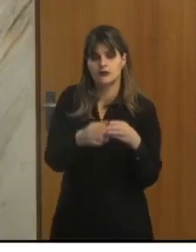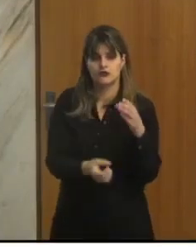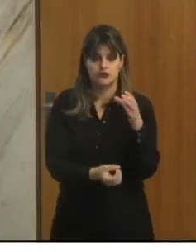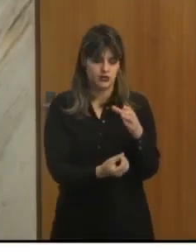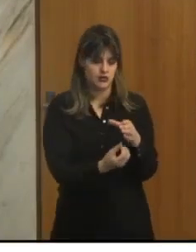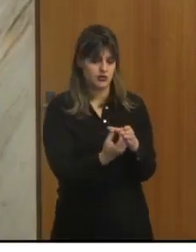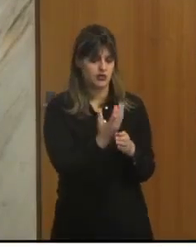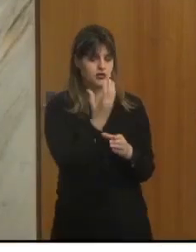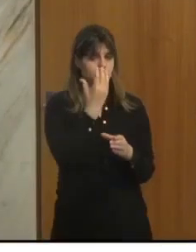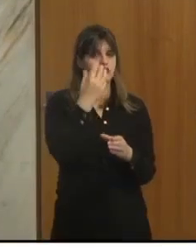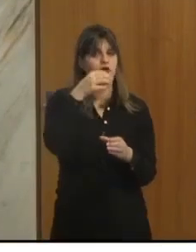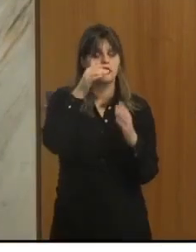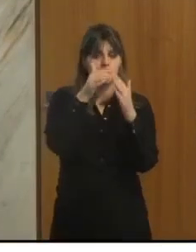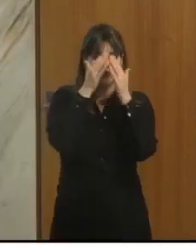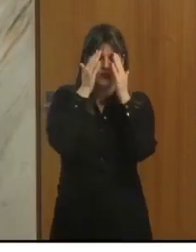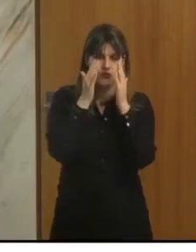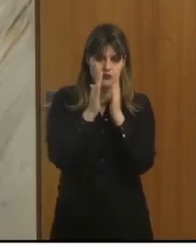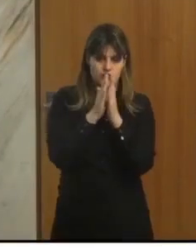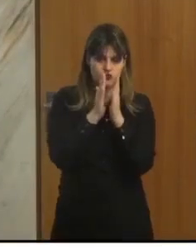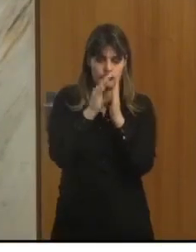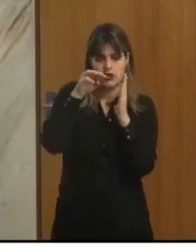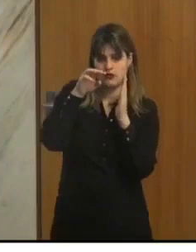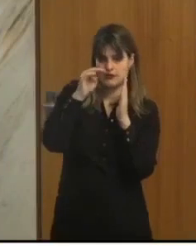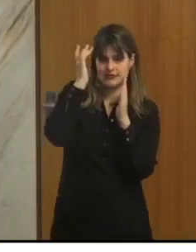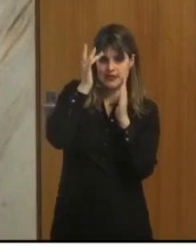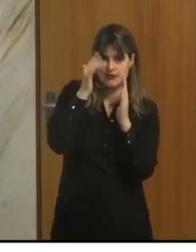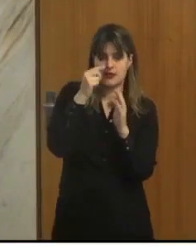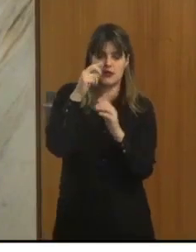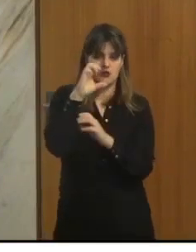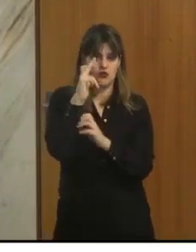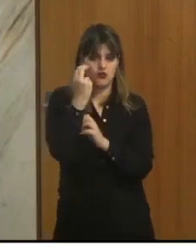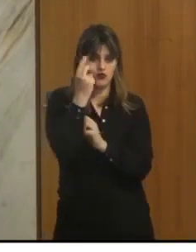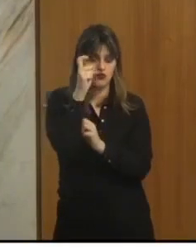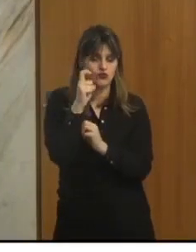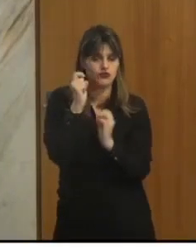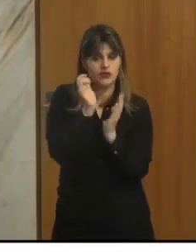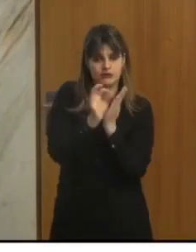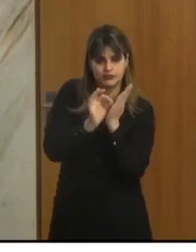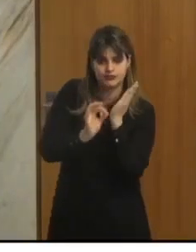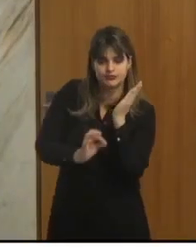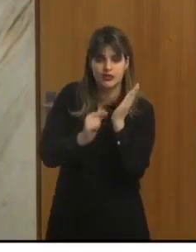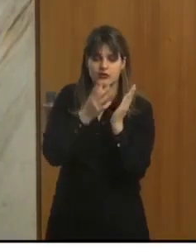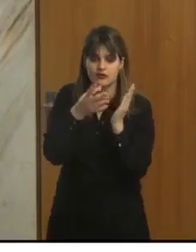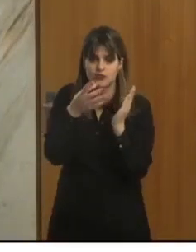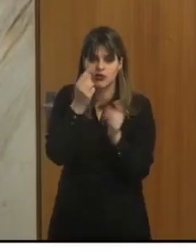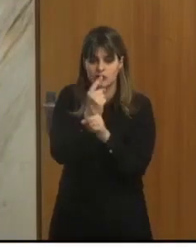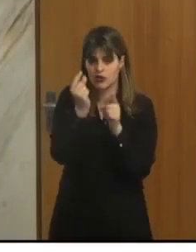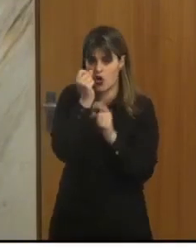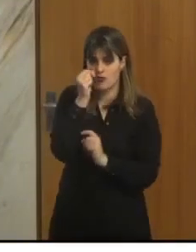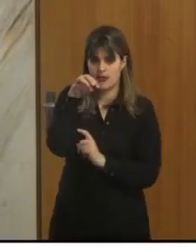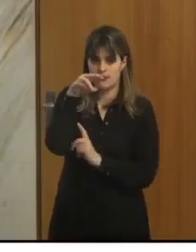fundadores do Mosteiro de Santa Cruz e tem um papel engraçado na descrição que Salvado faz, porque Martinho Arias chega a